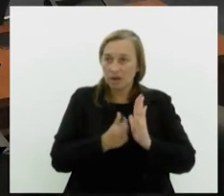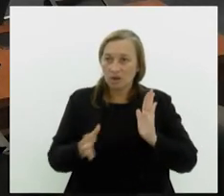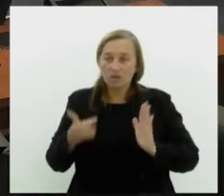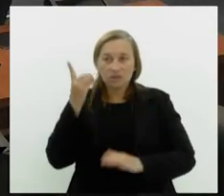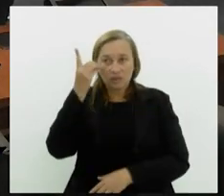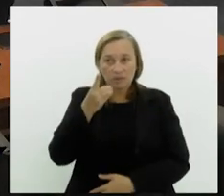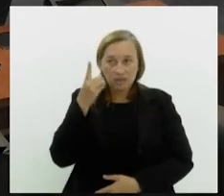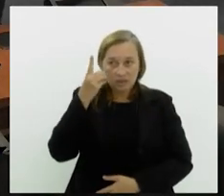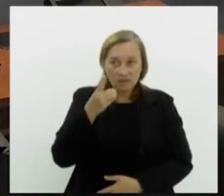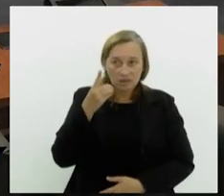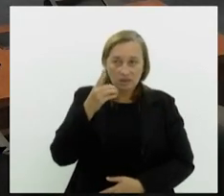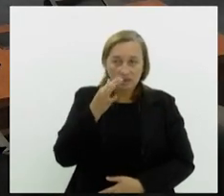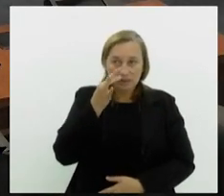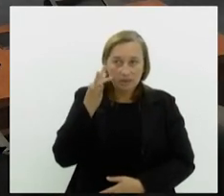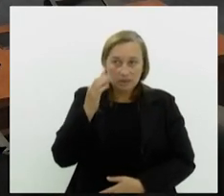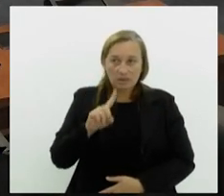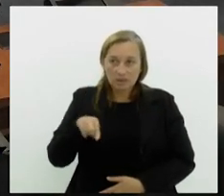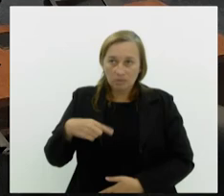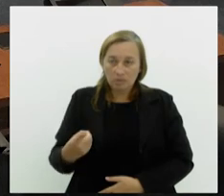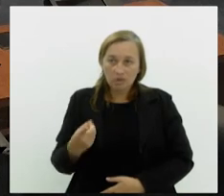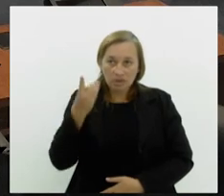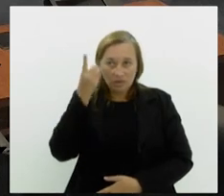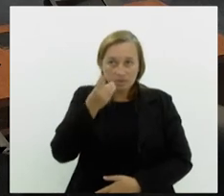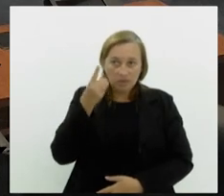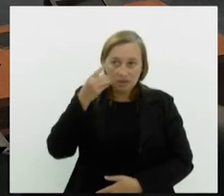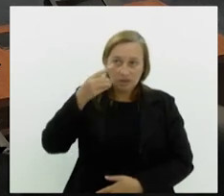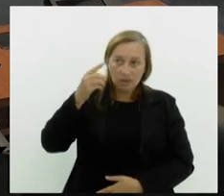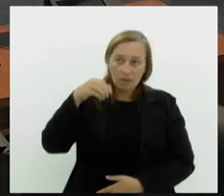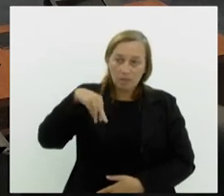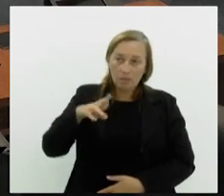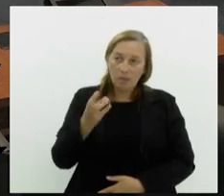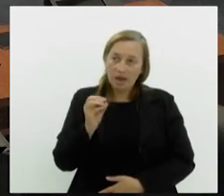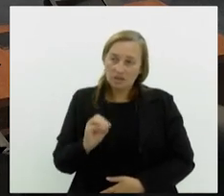deputado Flávio Serafini, na sequência, deputado Márcio Gualberto.